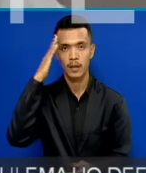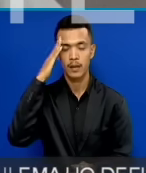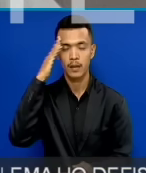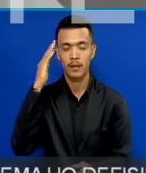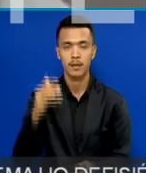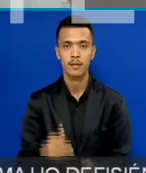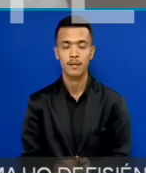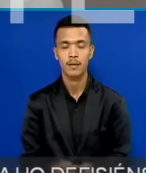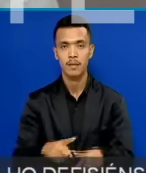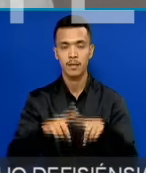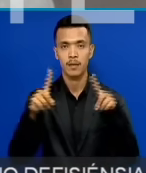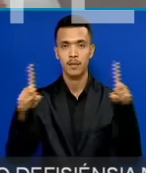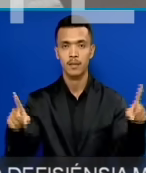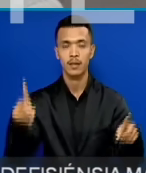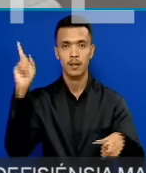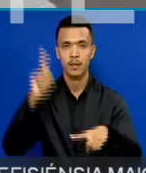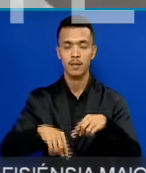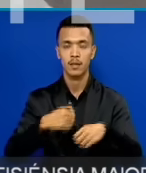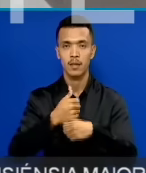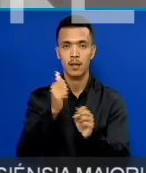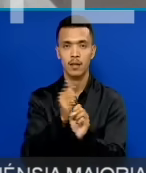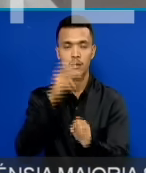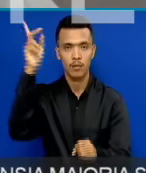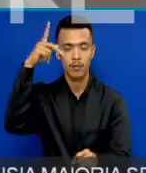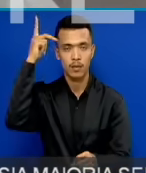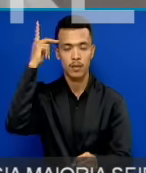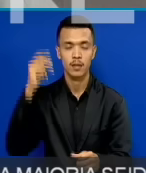política. Vai ver, e me lembra a loco.